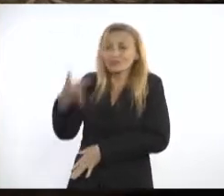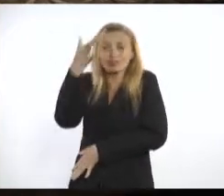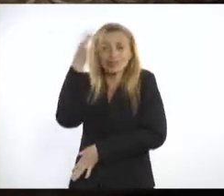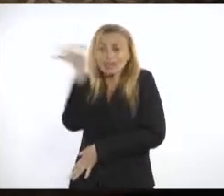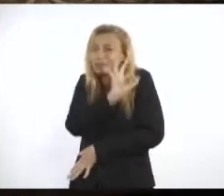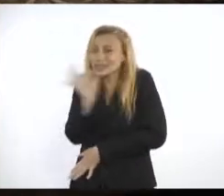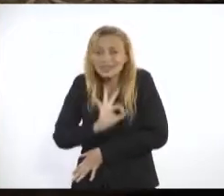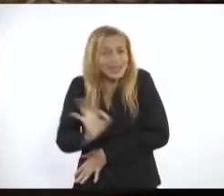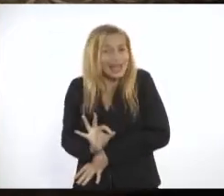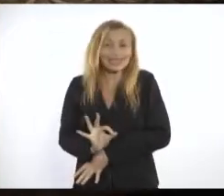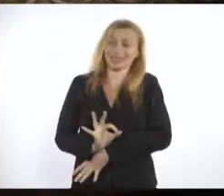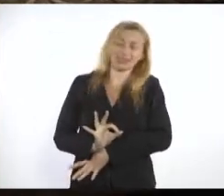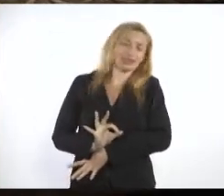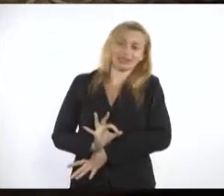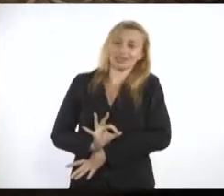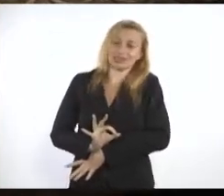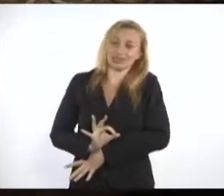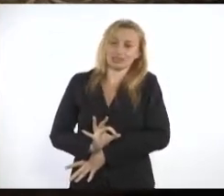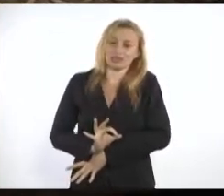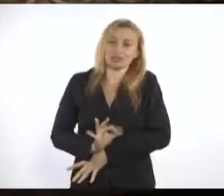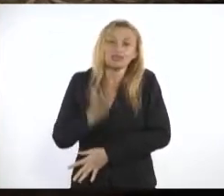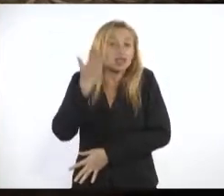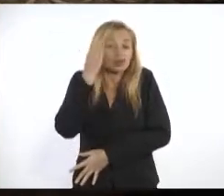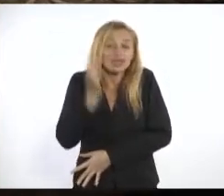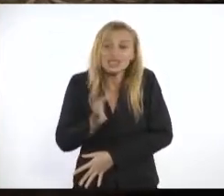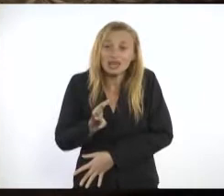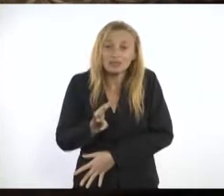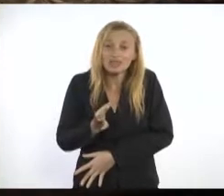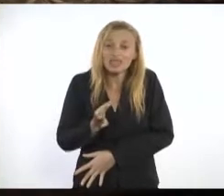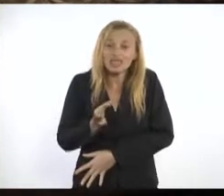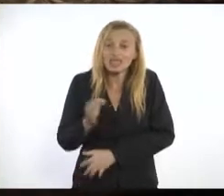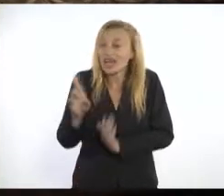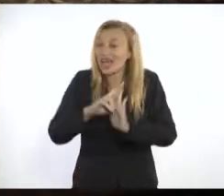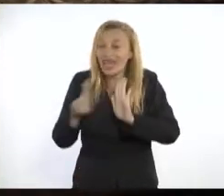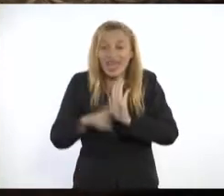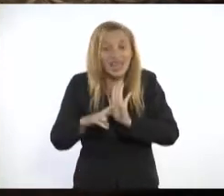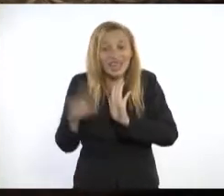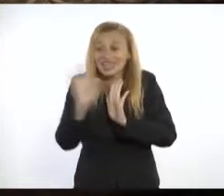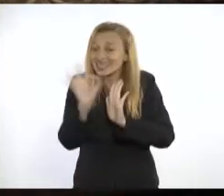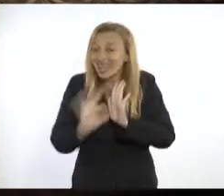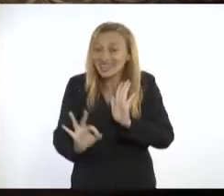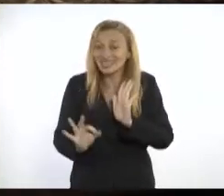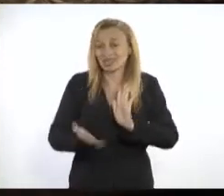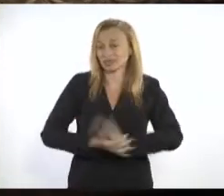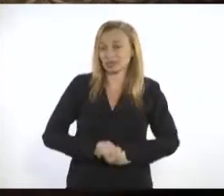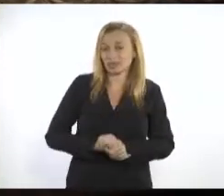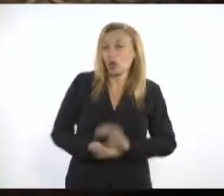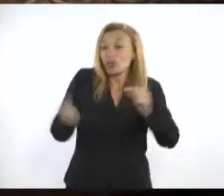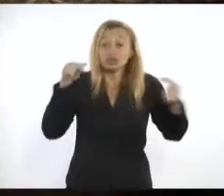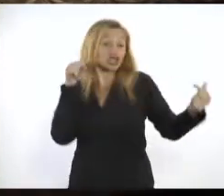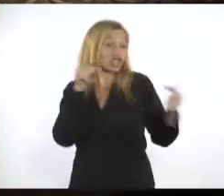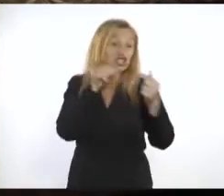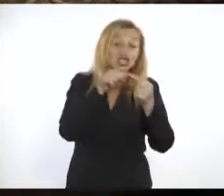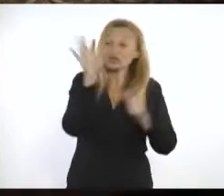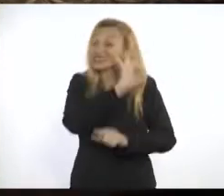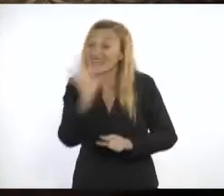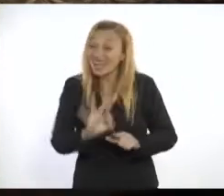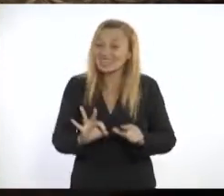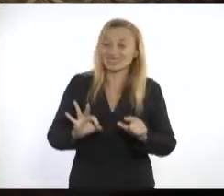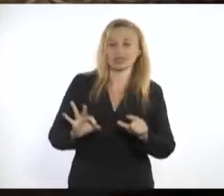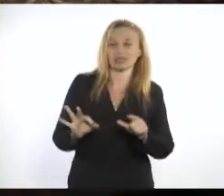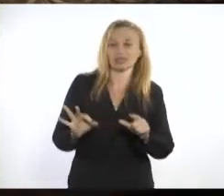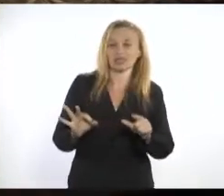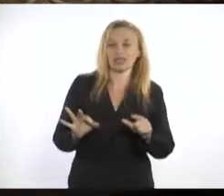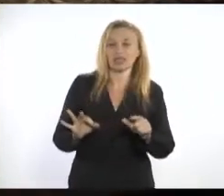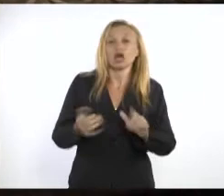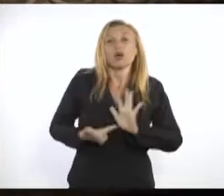que sequer sabia as atribuições de uma agência reguladora. Isso demonstra, senhor presidente,